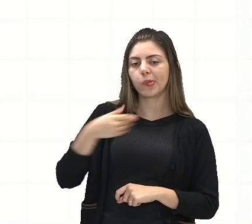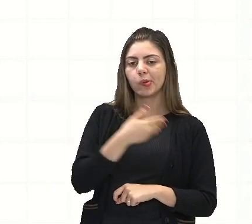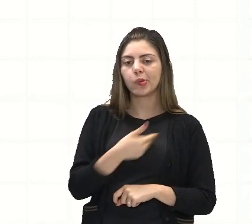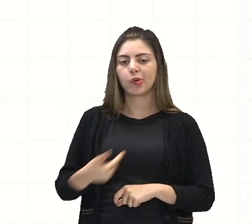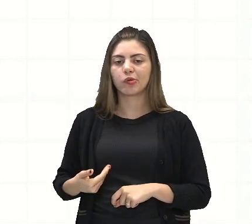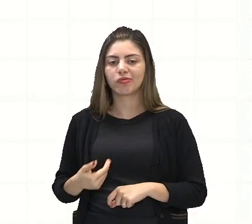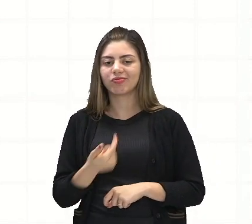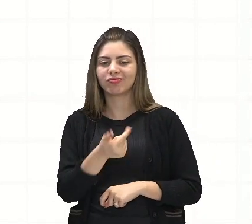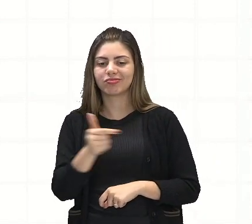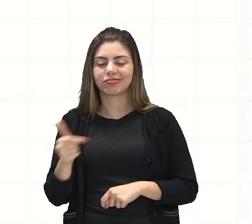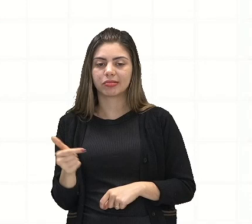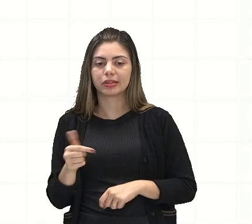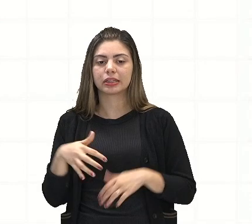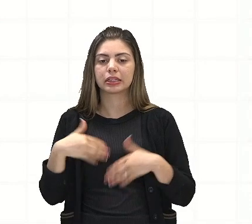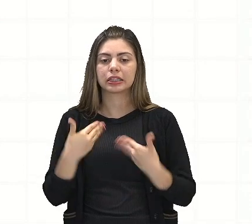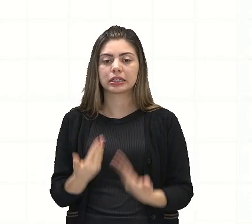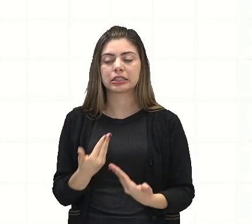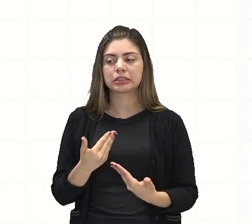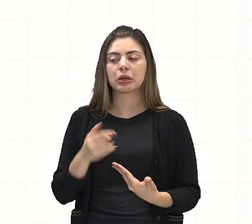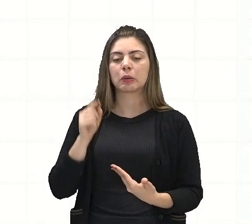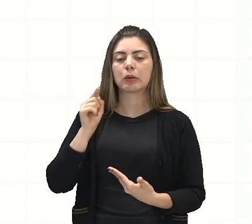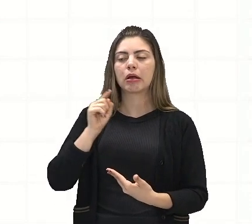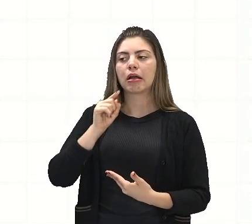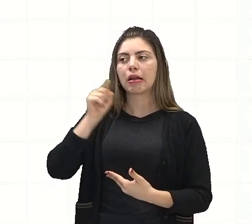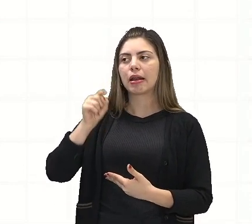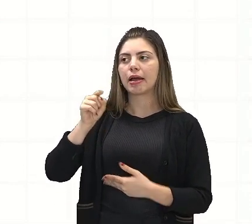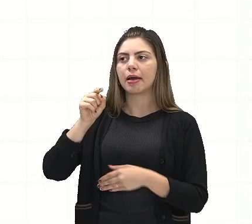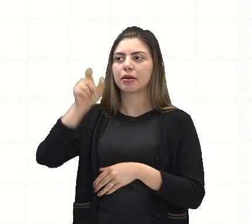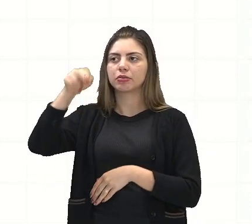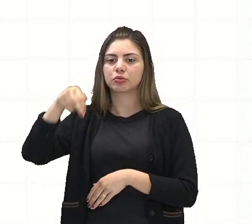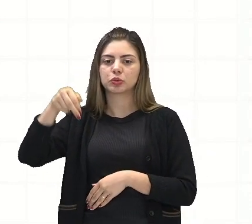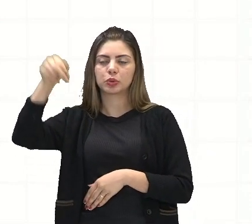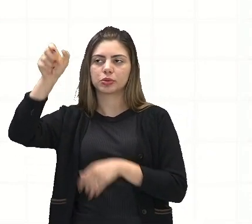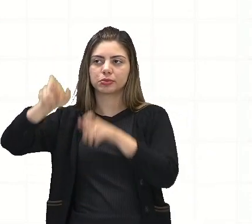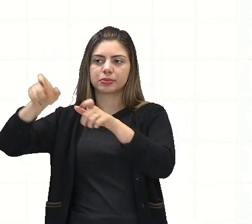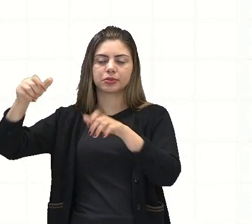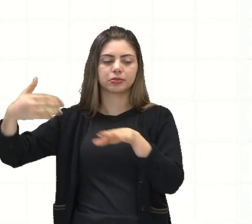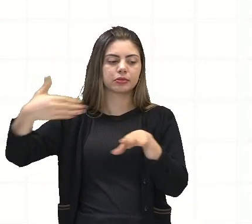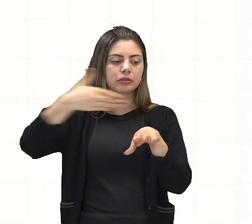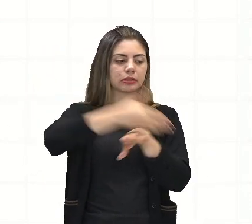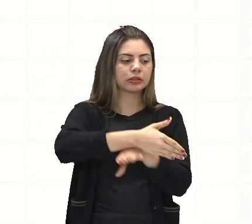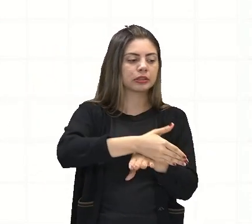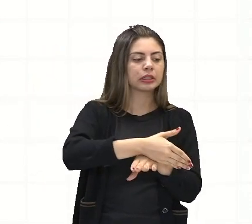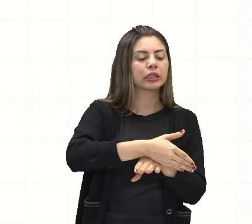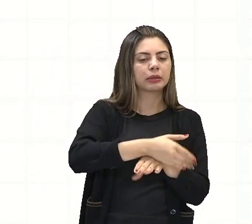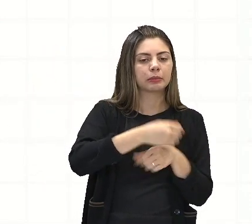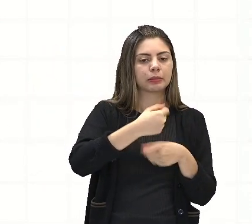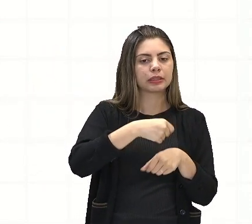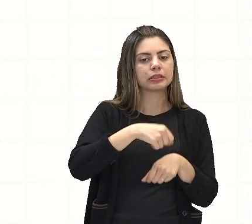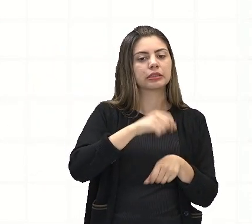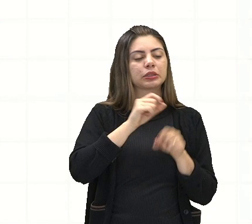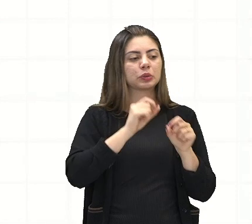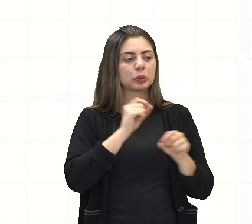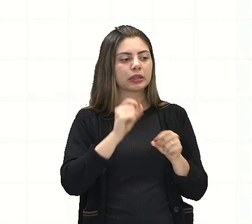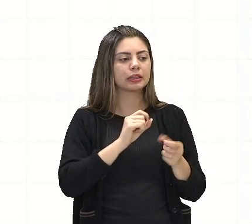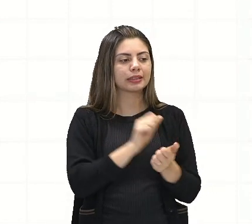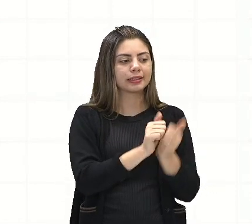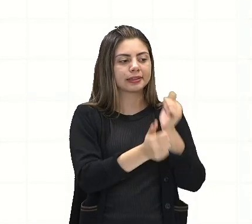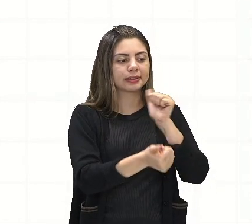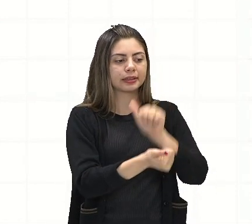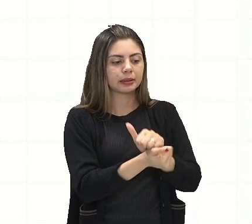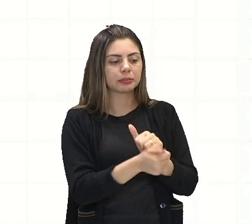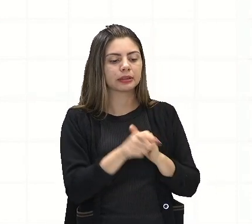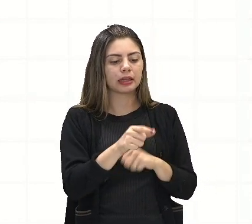os nordestinos a se adaptarem ao ritmo dos rios e florestas. Então, de acordo